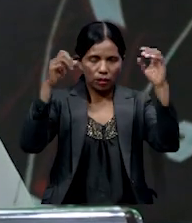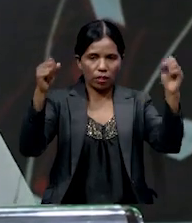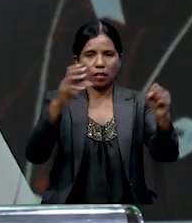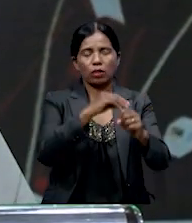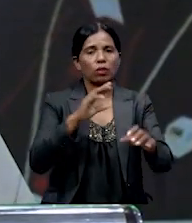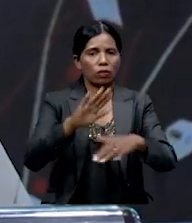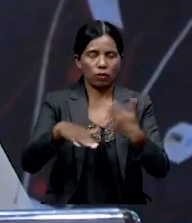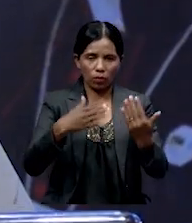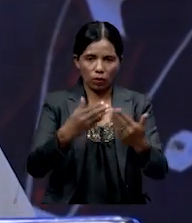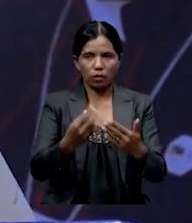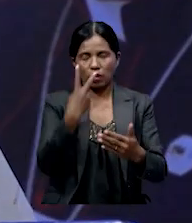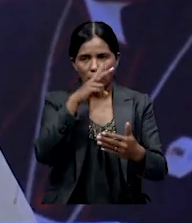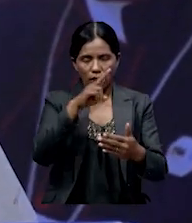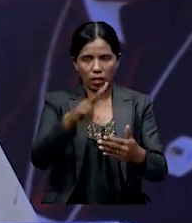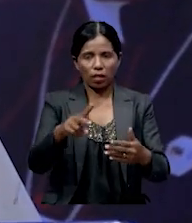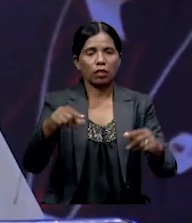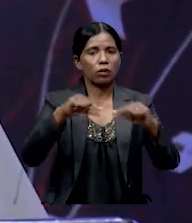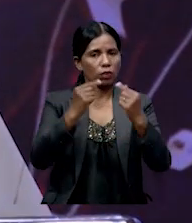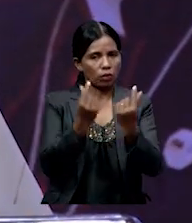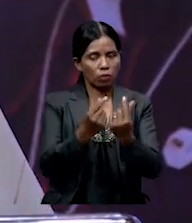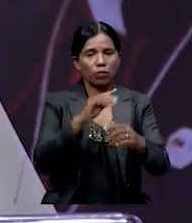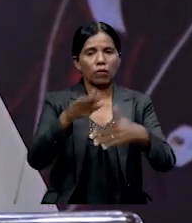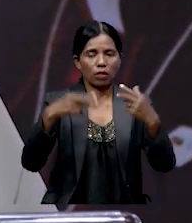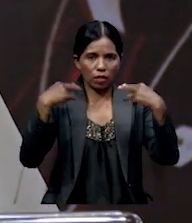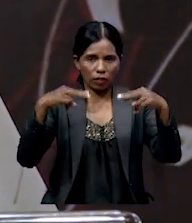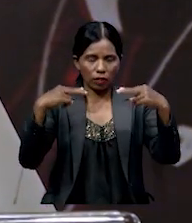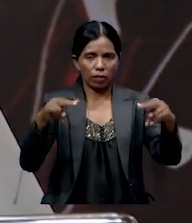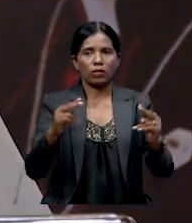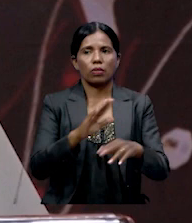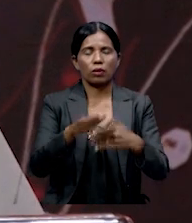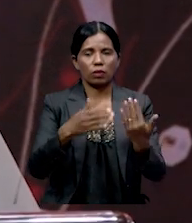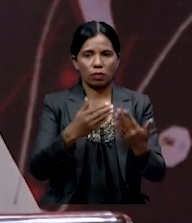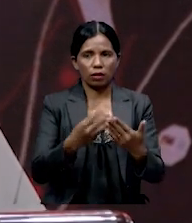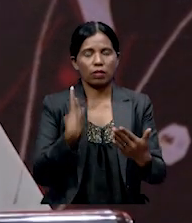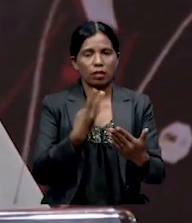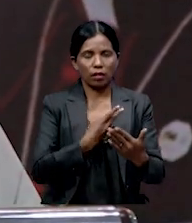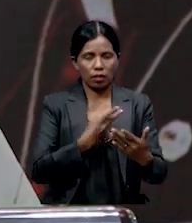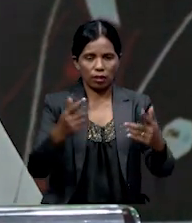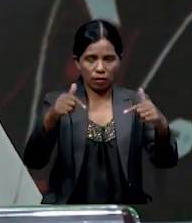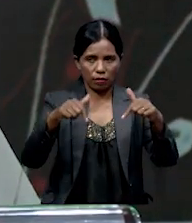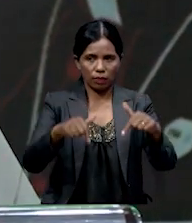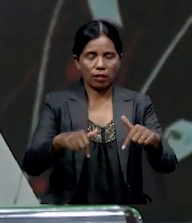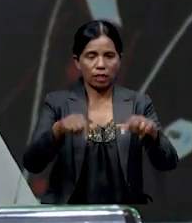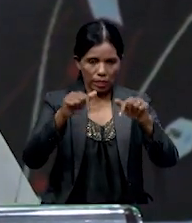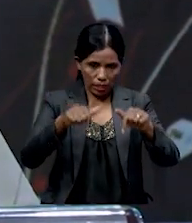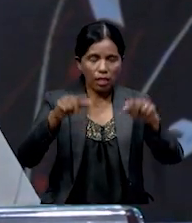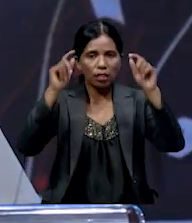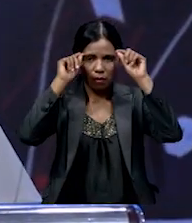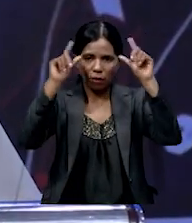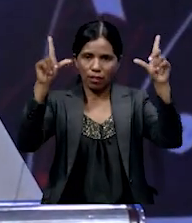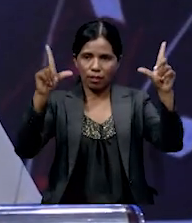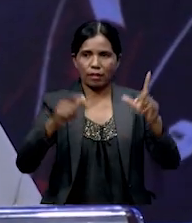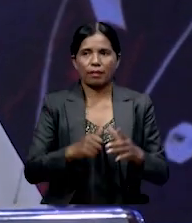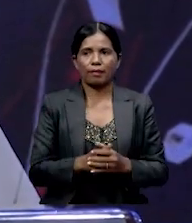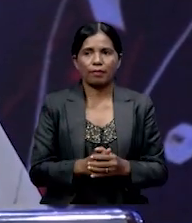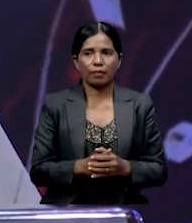acompanham pode ir para o frente e que não fique só aqui em Timor-Leste. Que